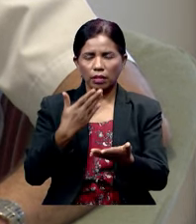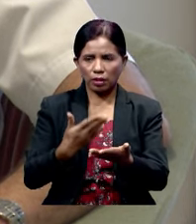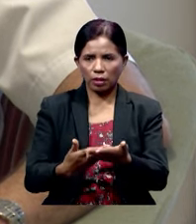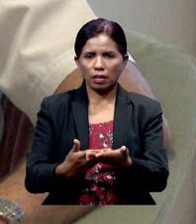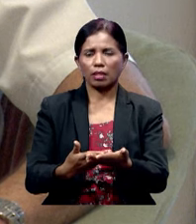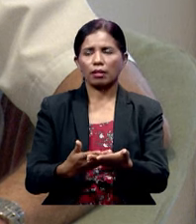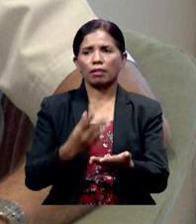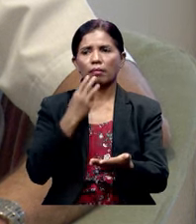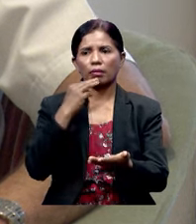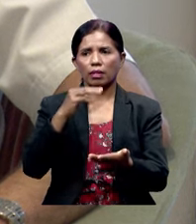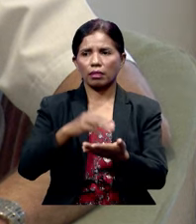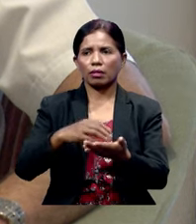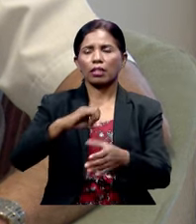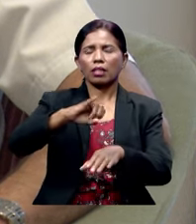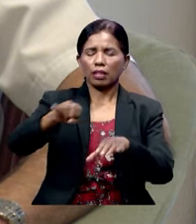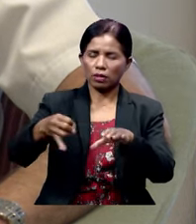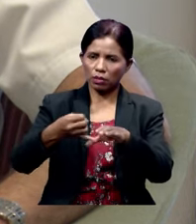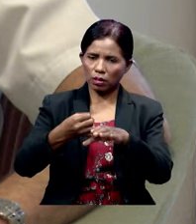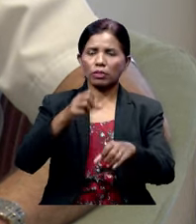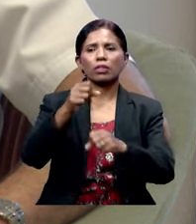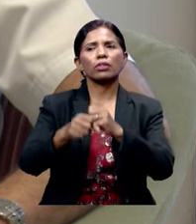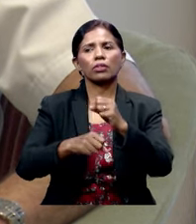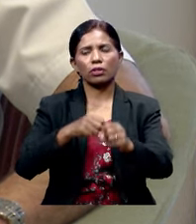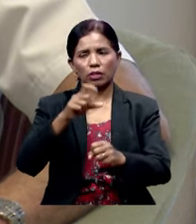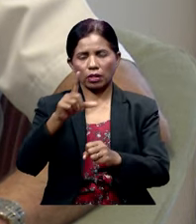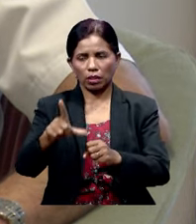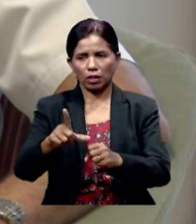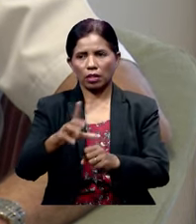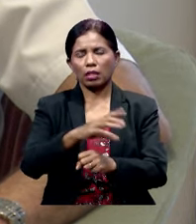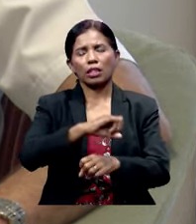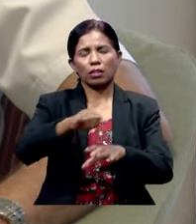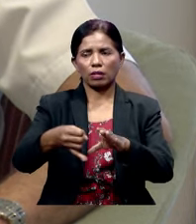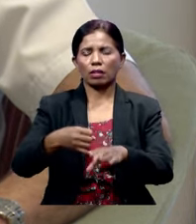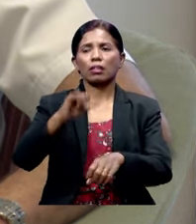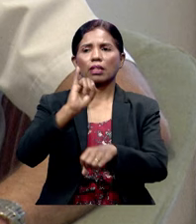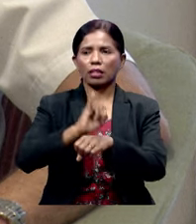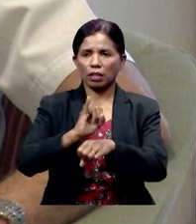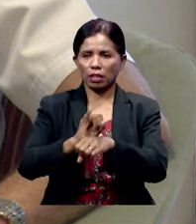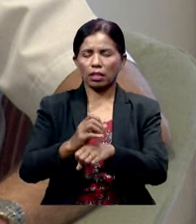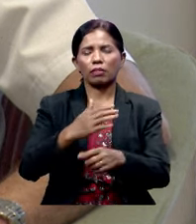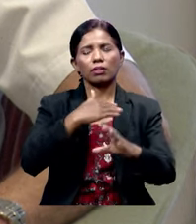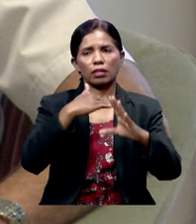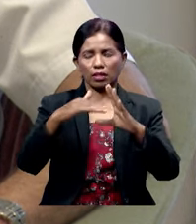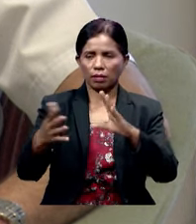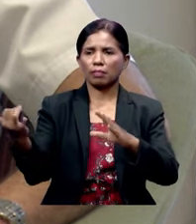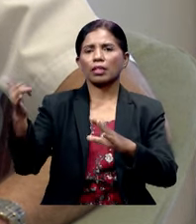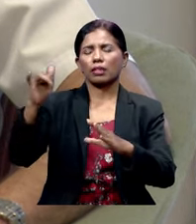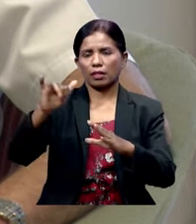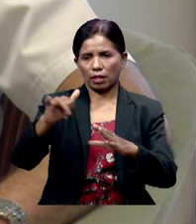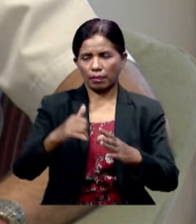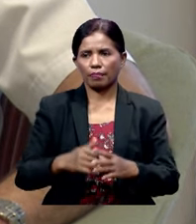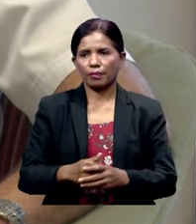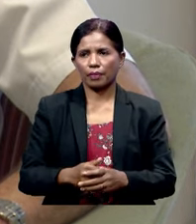de inclusão social e inclusão na igreja possa ser transmitida a eles